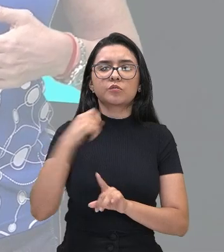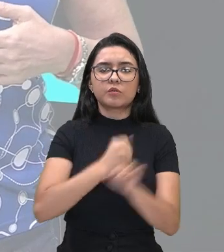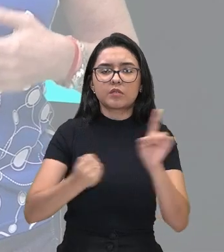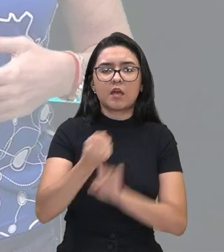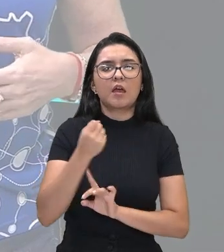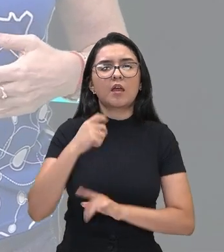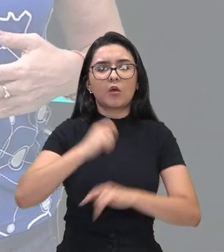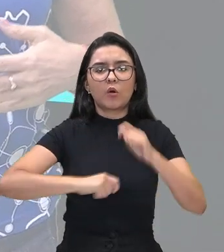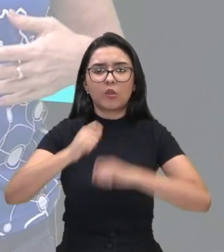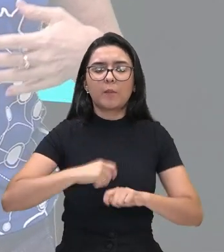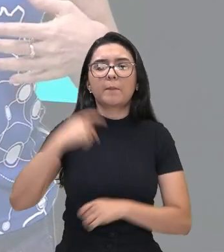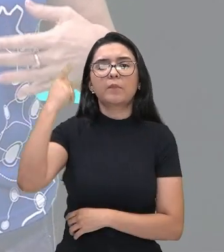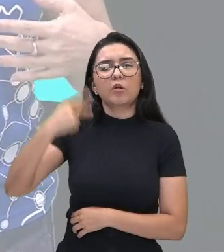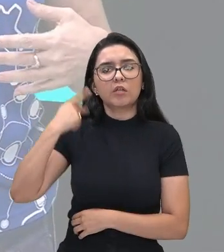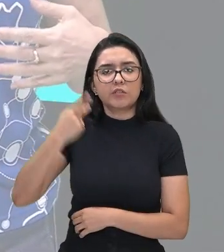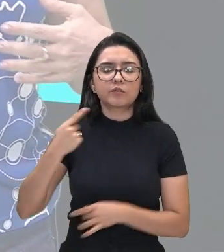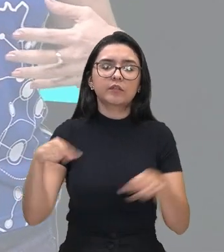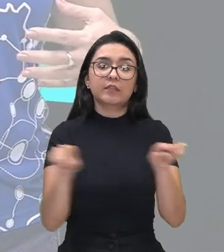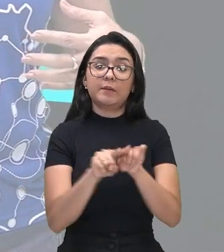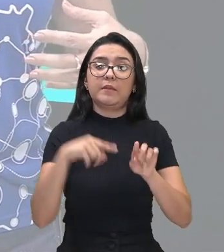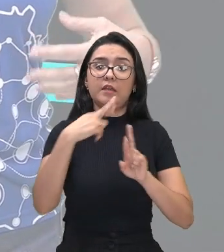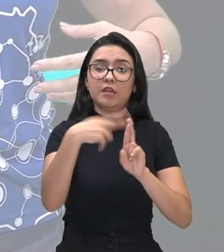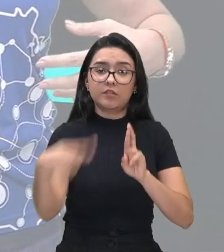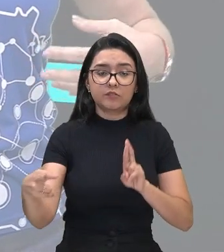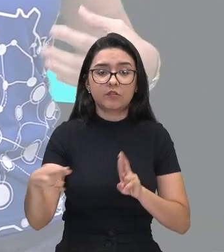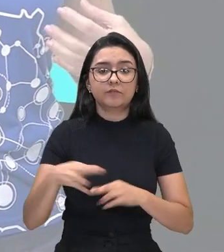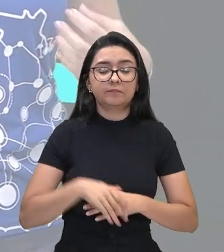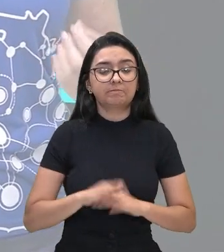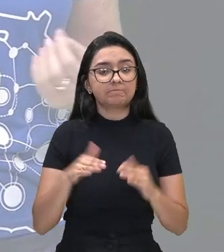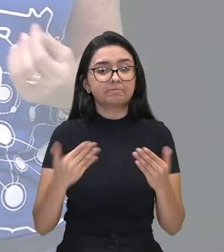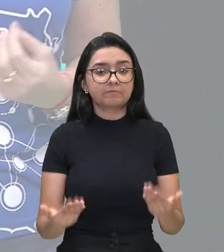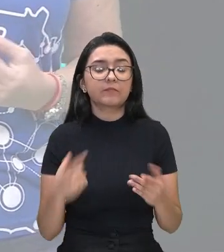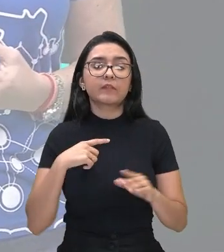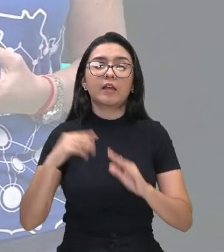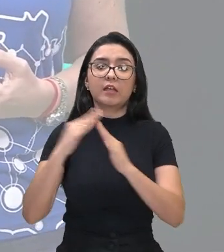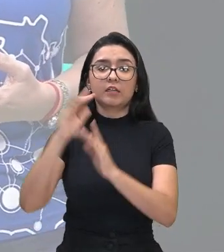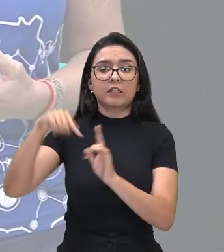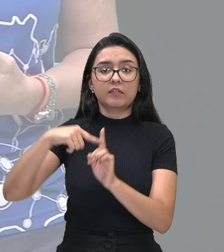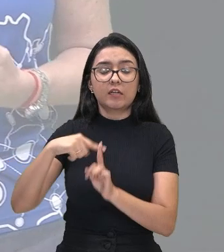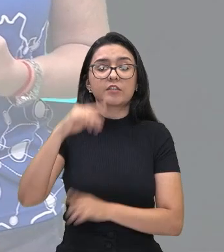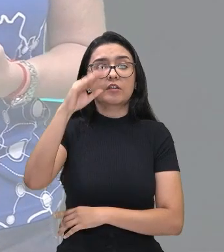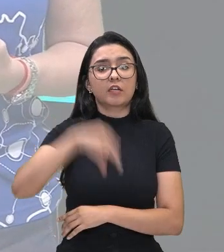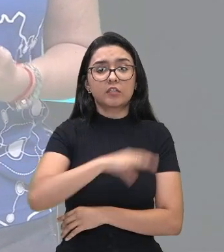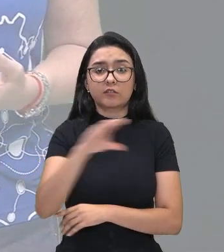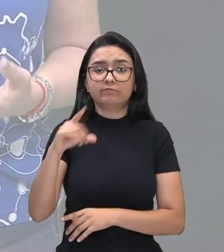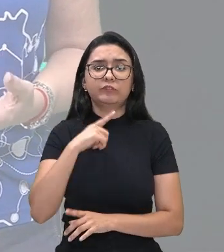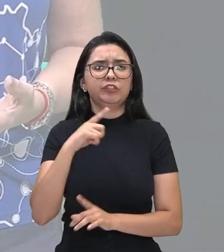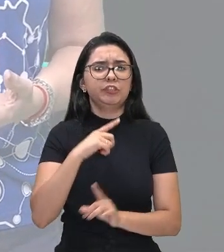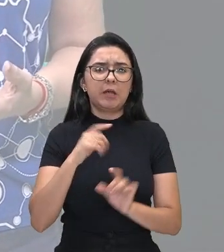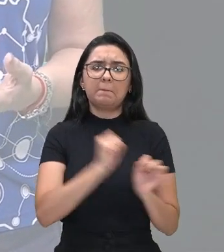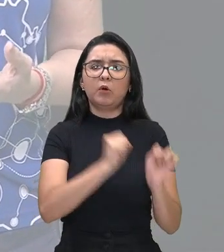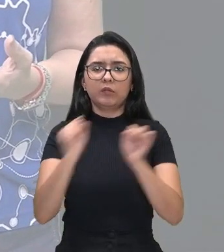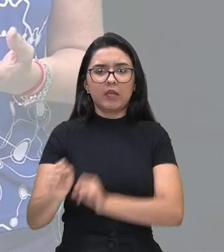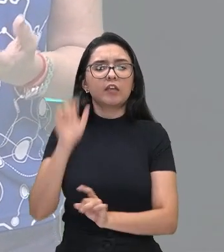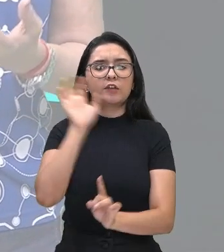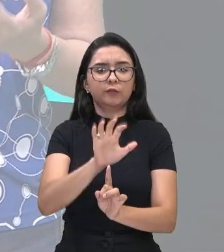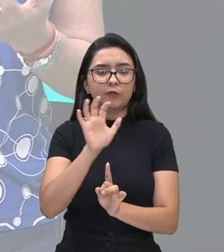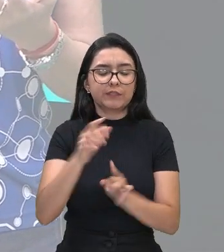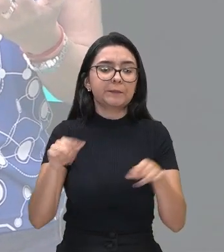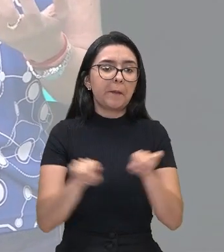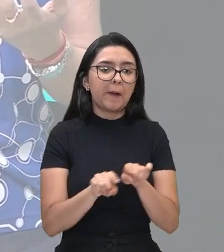econômicos, políticos e religiosos. Então, a Igreja Católica tinha um grande poder. E